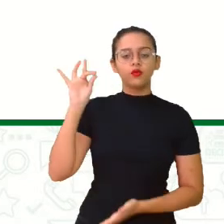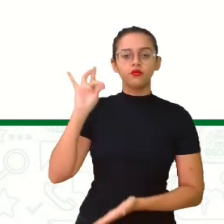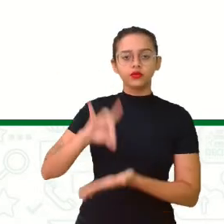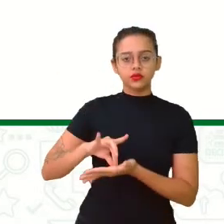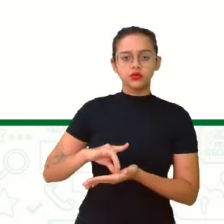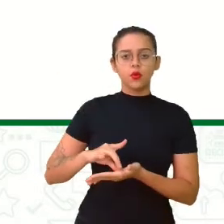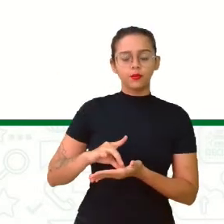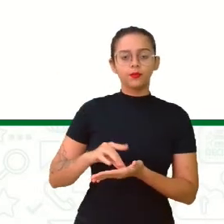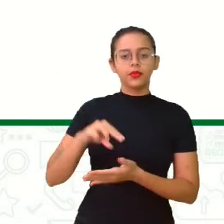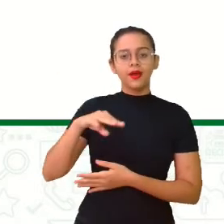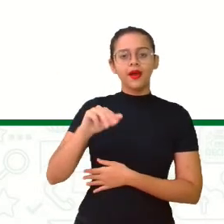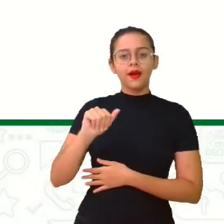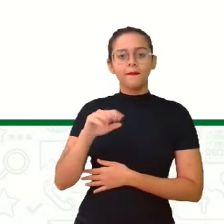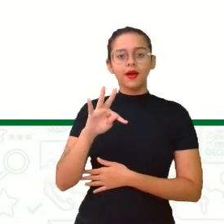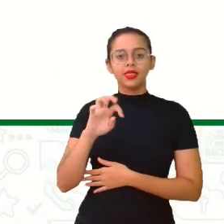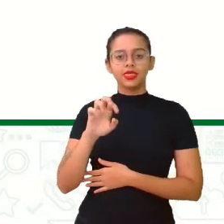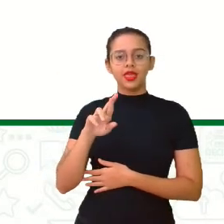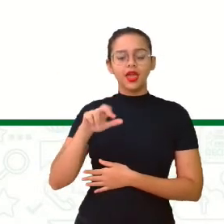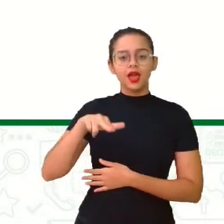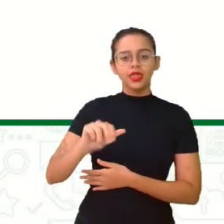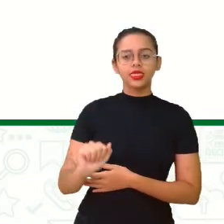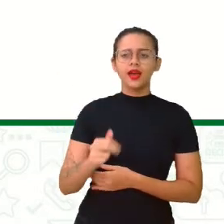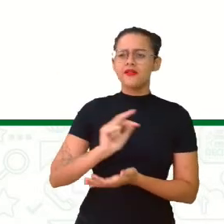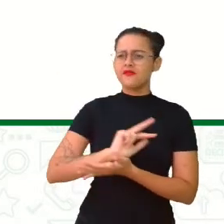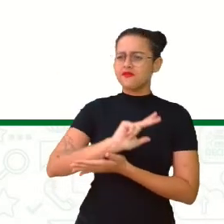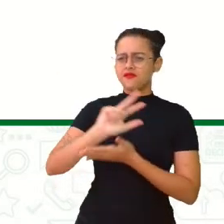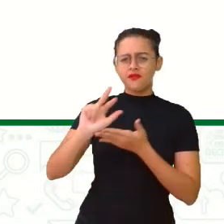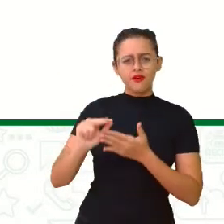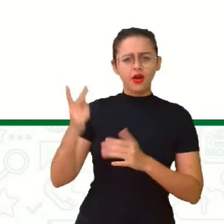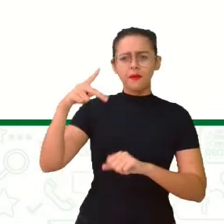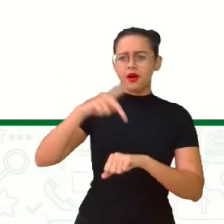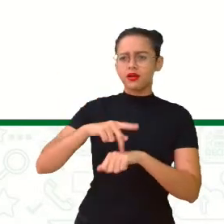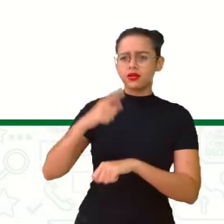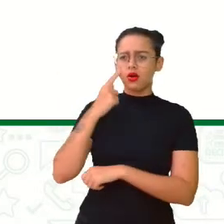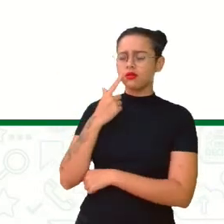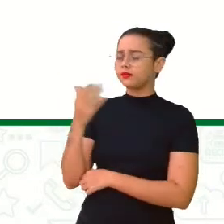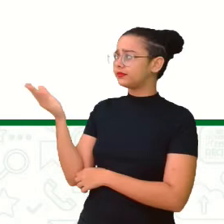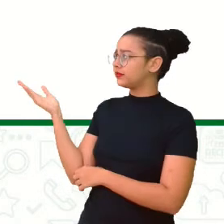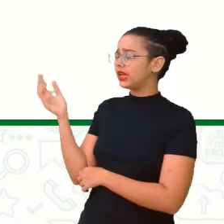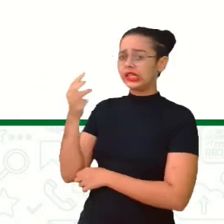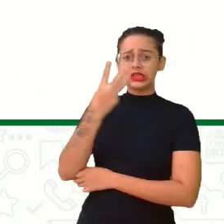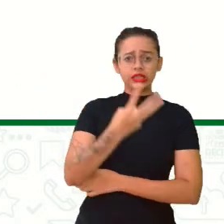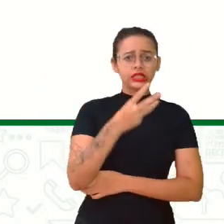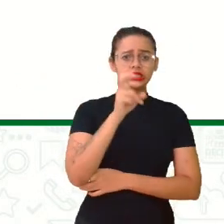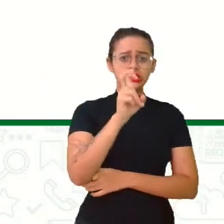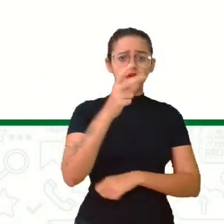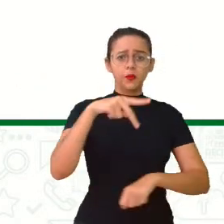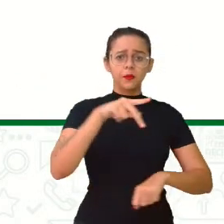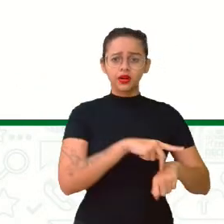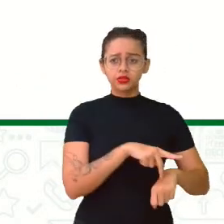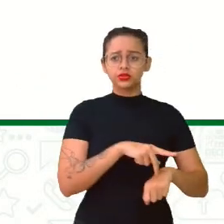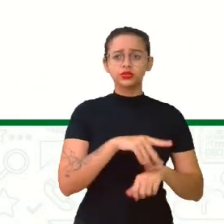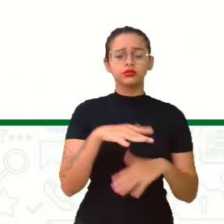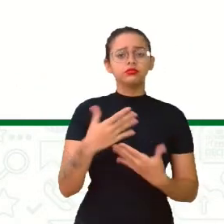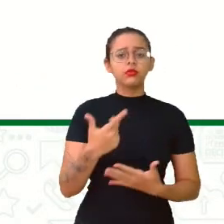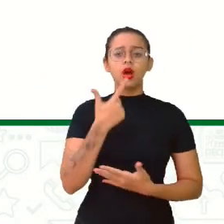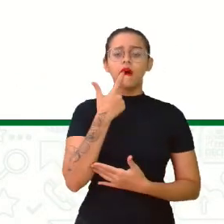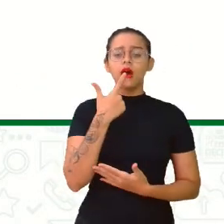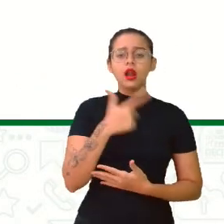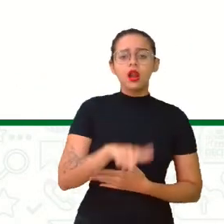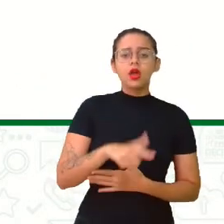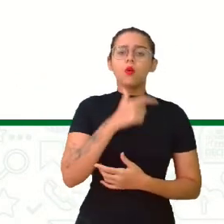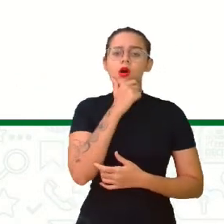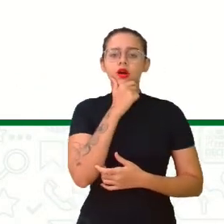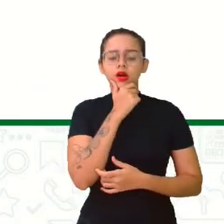língua materna em vários países, mais de 35 países. Tá? Então, vocês estão vendo que a língua inglesa é